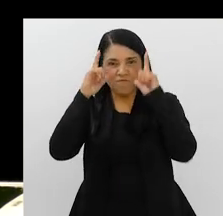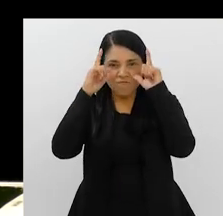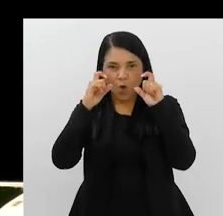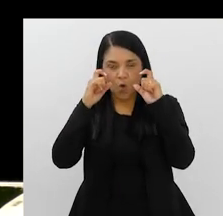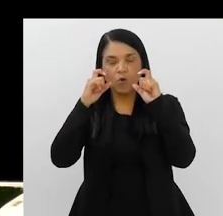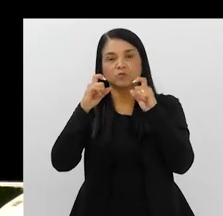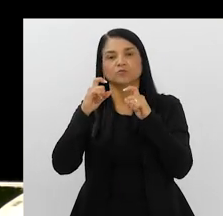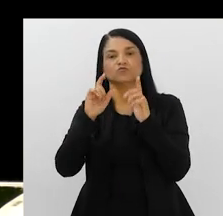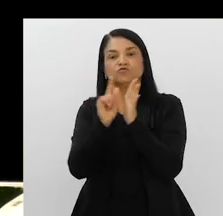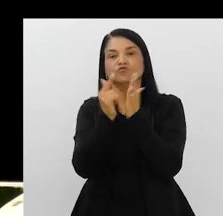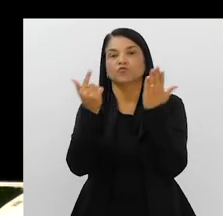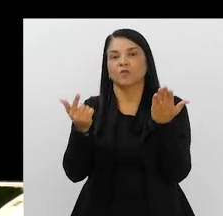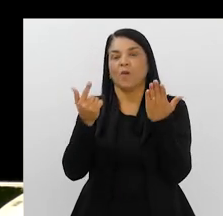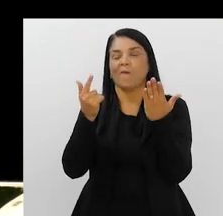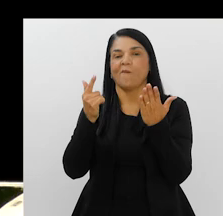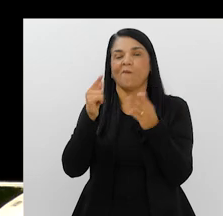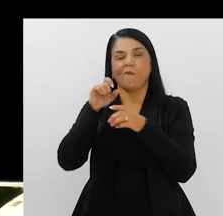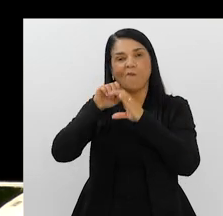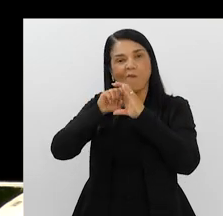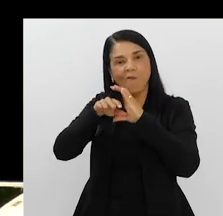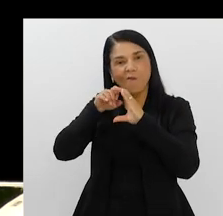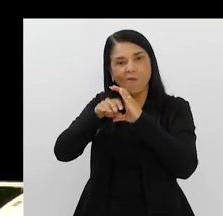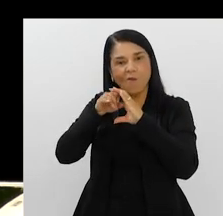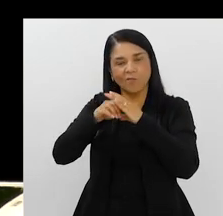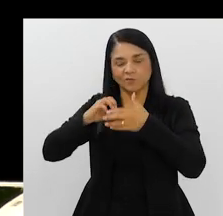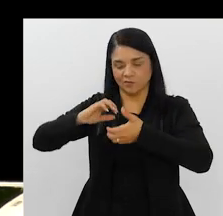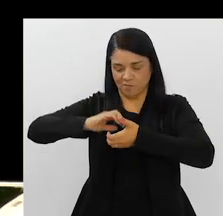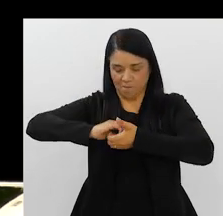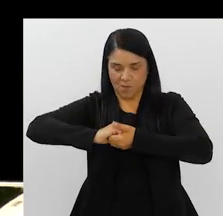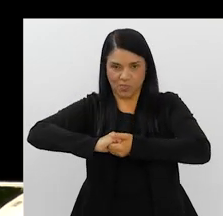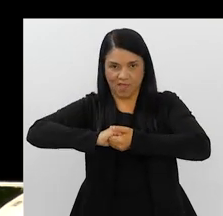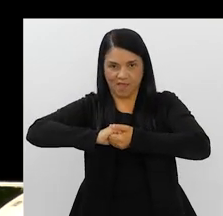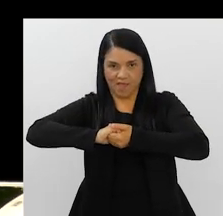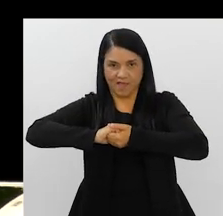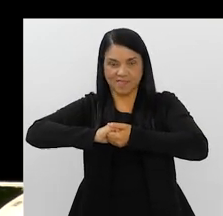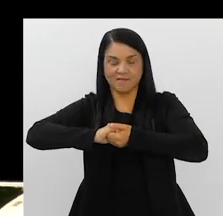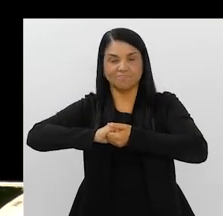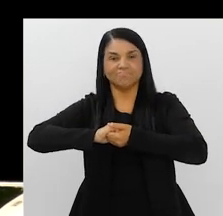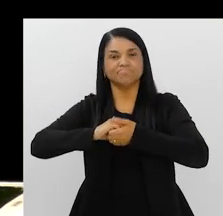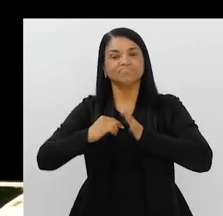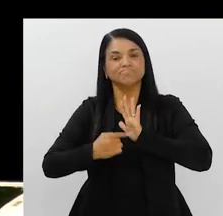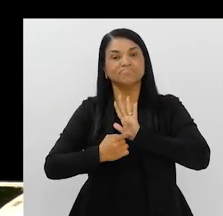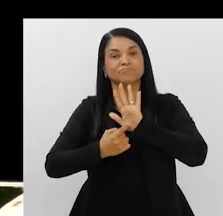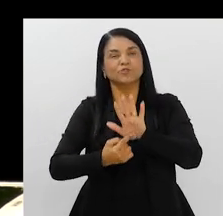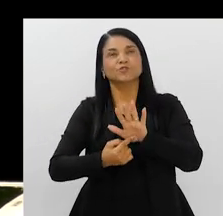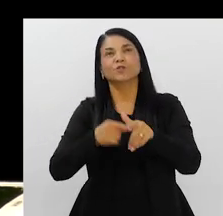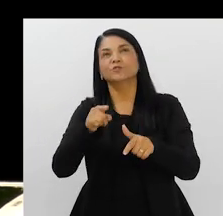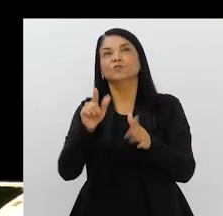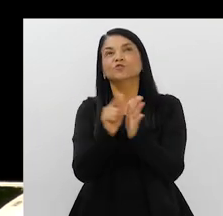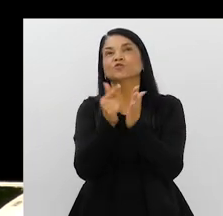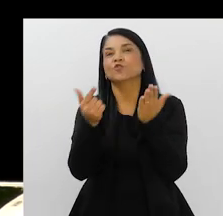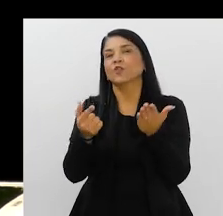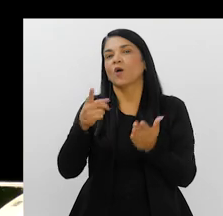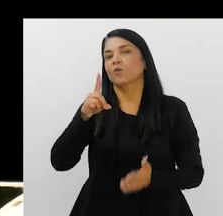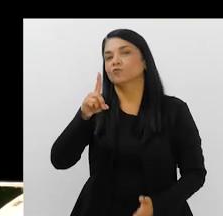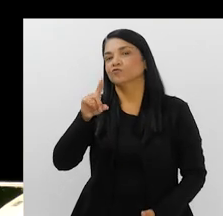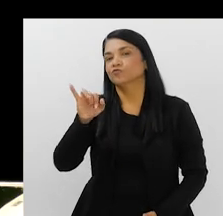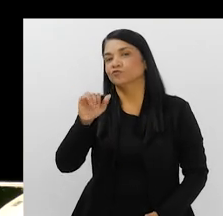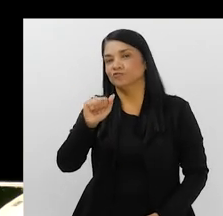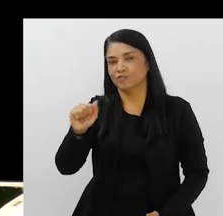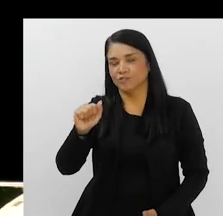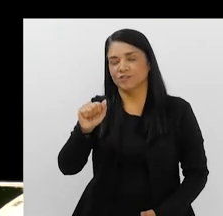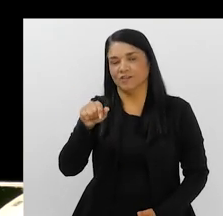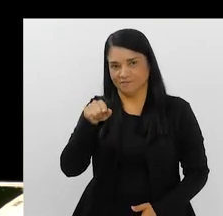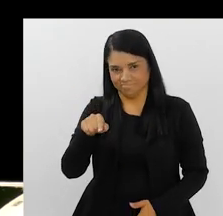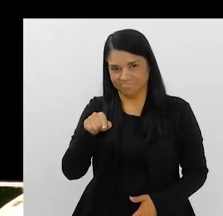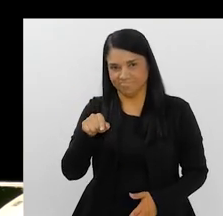Globo. Estamos juntos, assim, de mãos dadas e uma figura no meio. A mostrar o Milton no jornal O Dia, né? Cláudio Vieira.